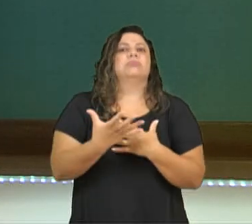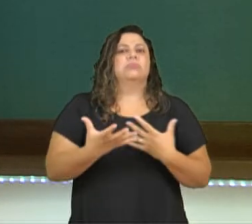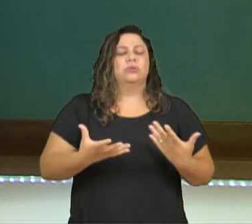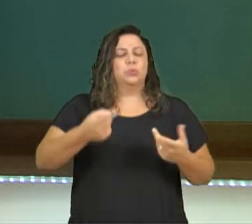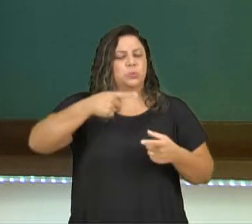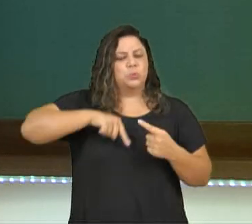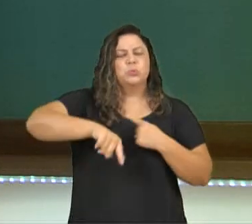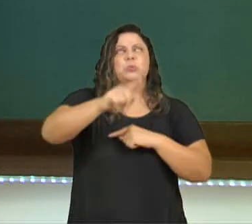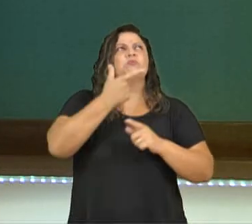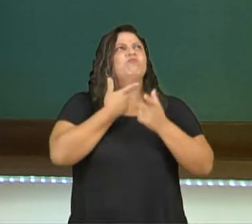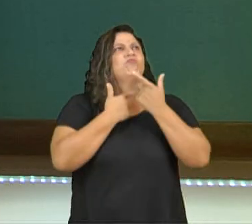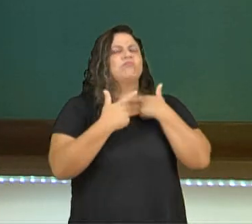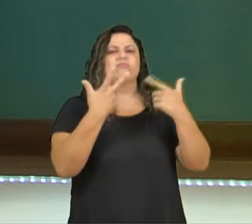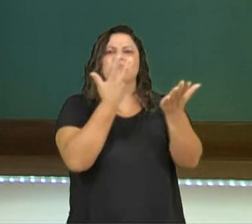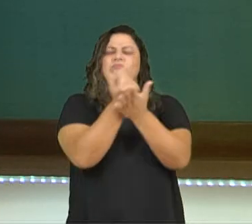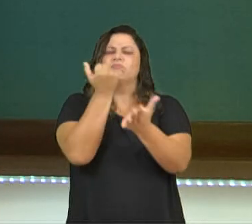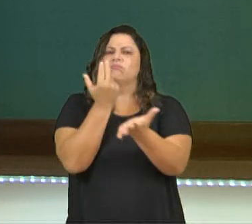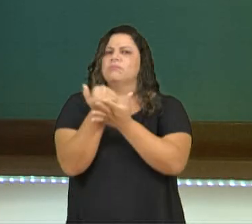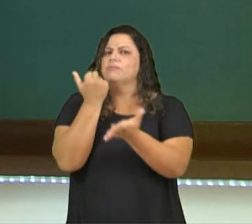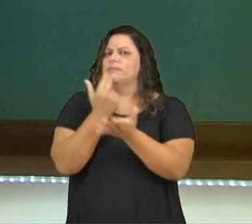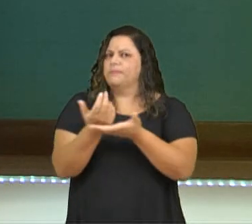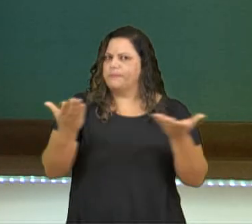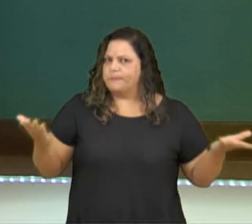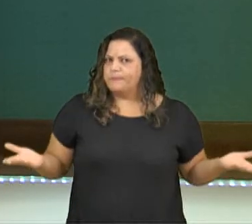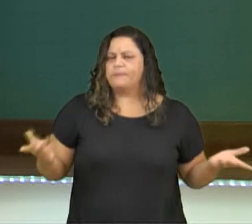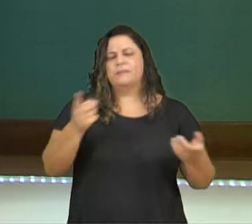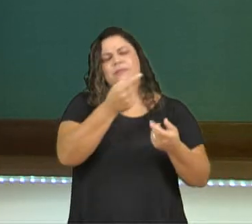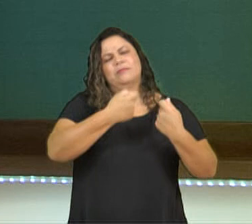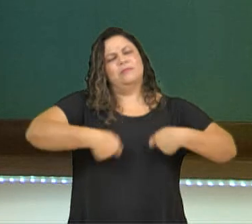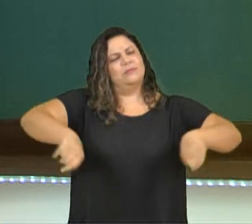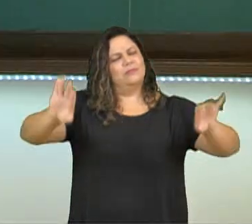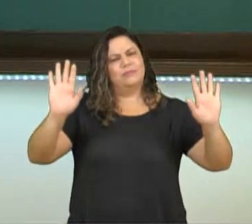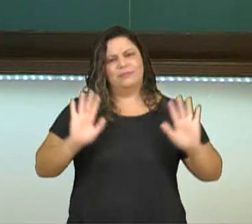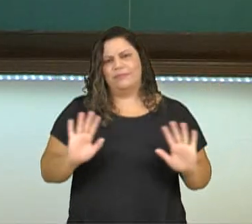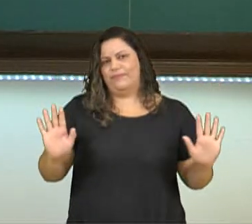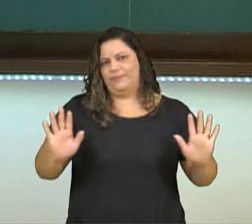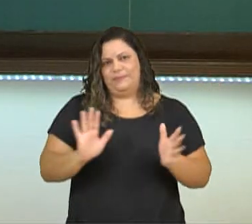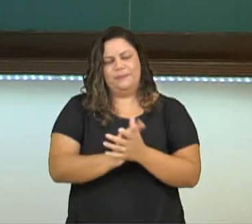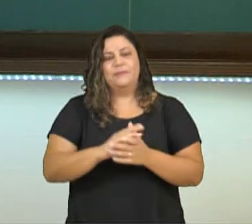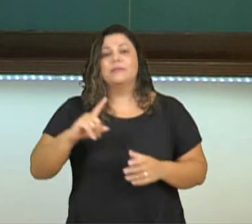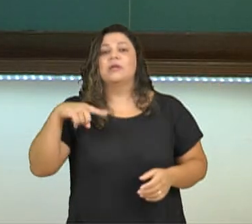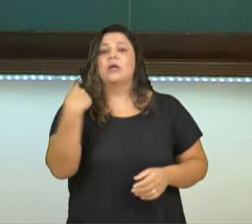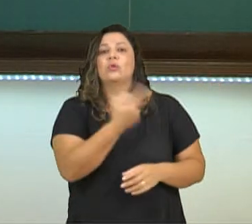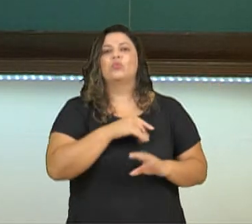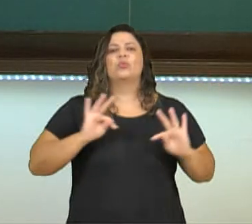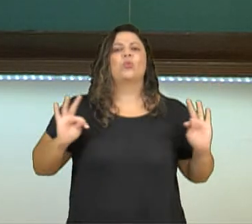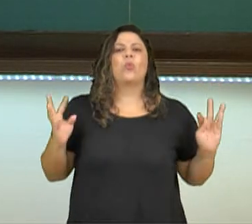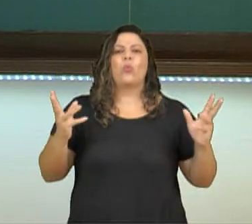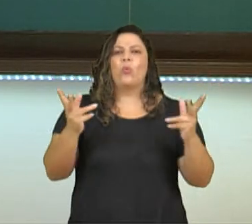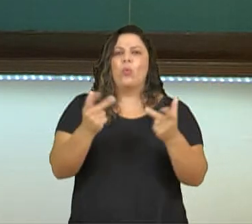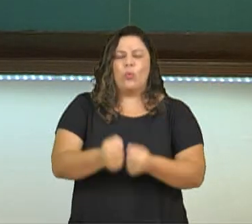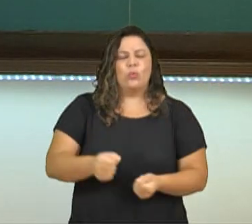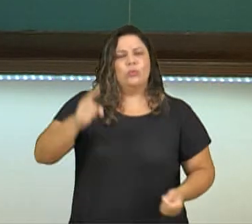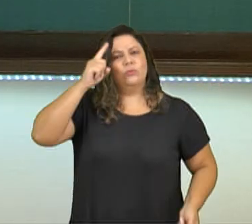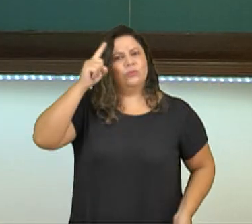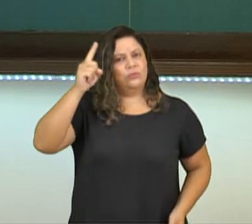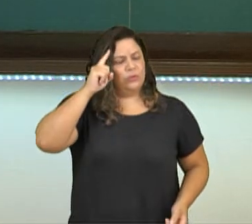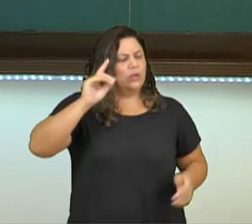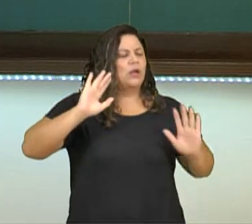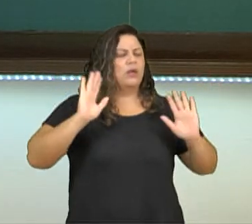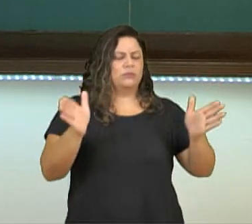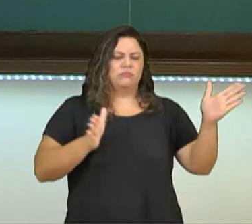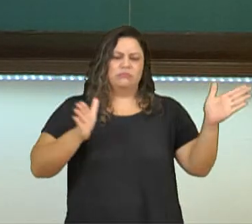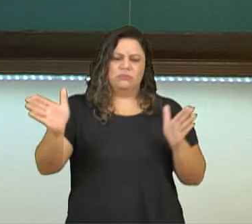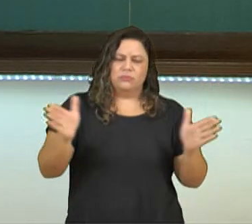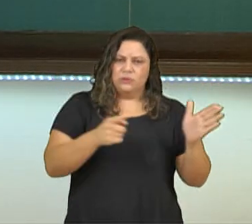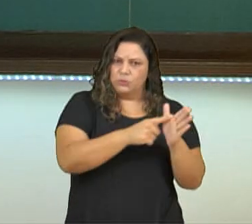o desejo de comprar algo que muitas vezes você não precisa. E todos nós, em nosso cotidiano, já passamos por uma situação